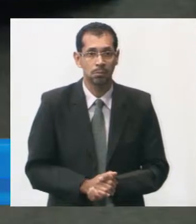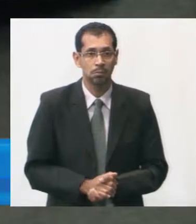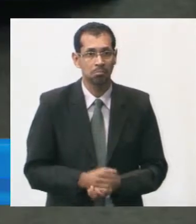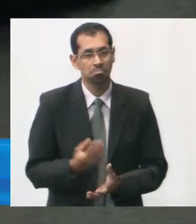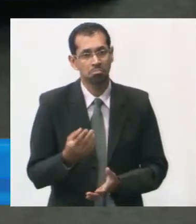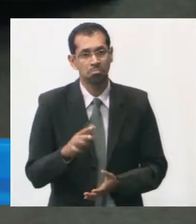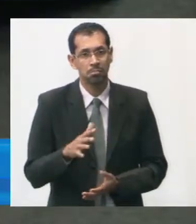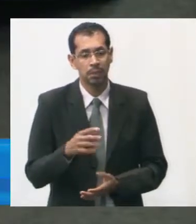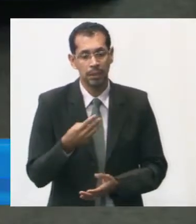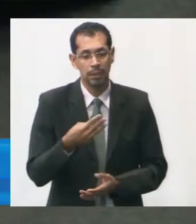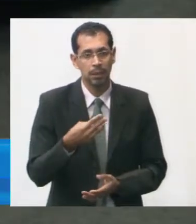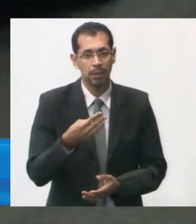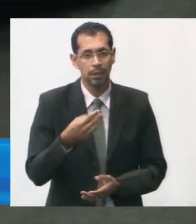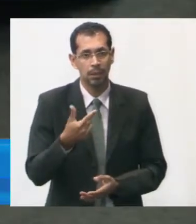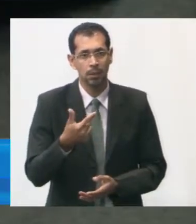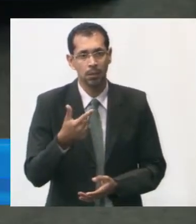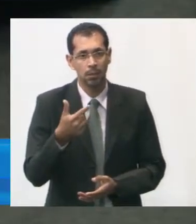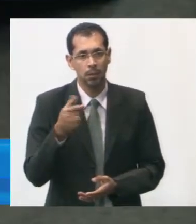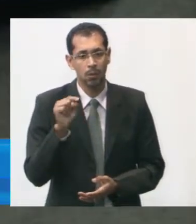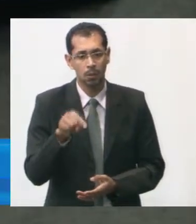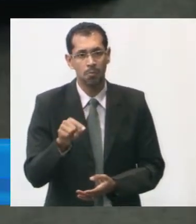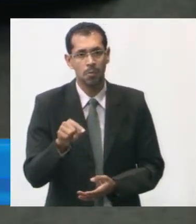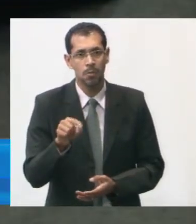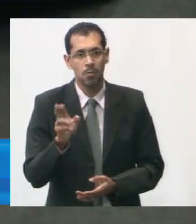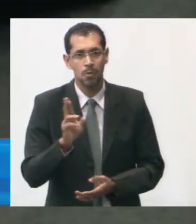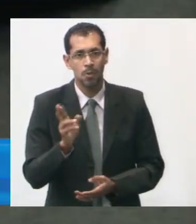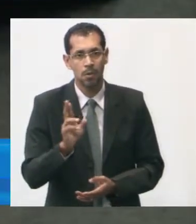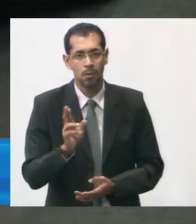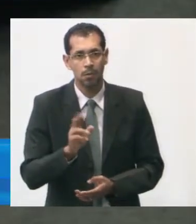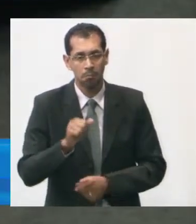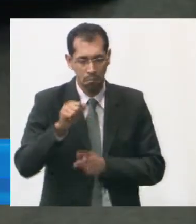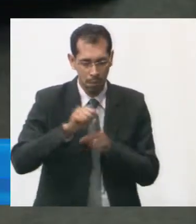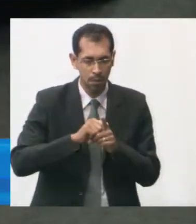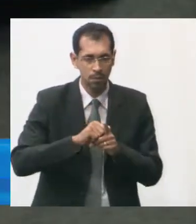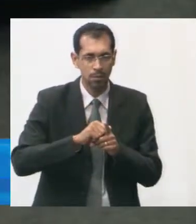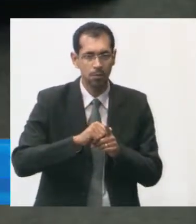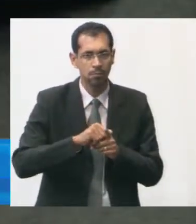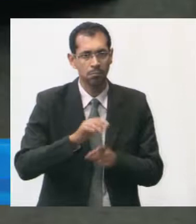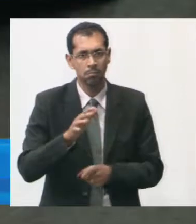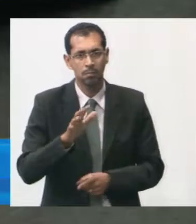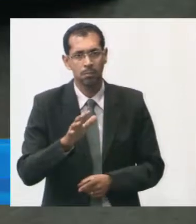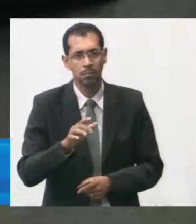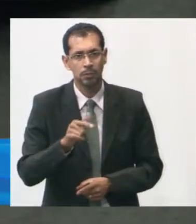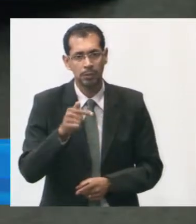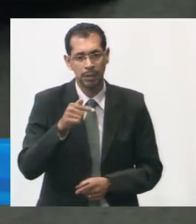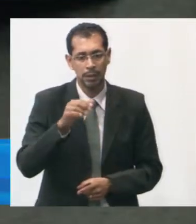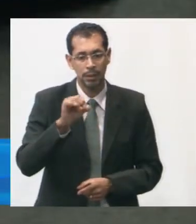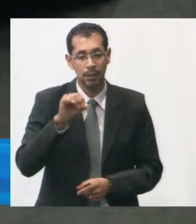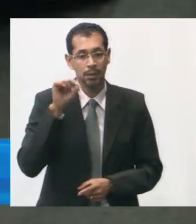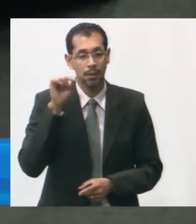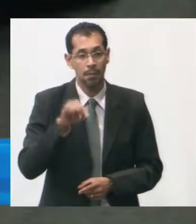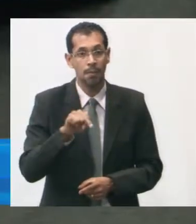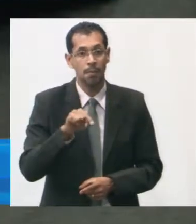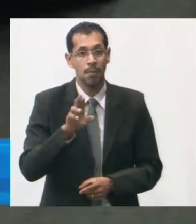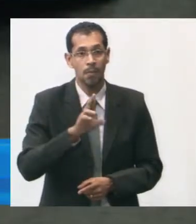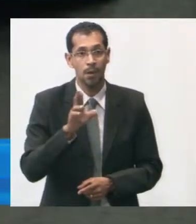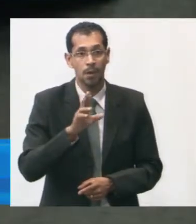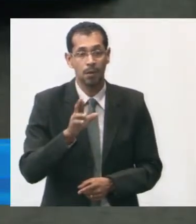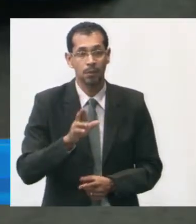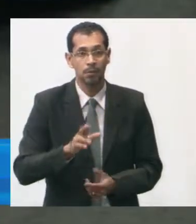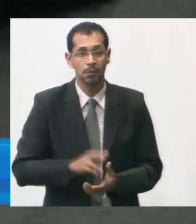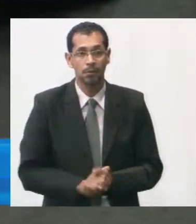acredito. Se são 70 mil reais mês, 70 vezes 12,